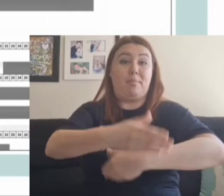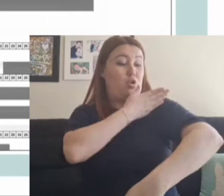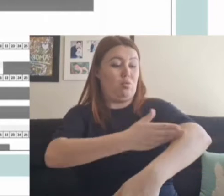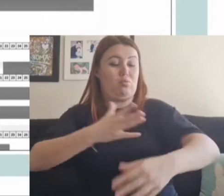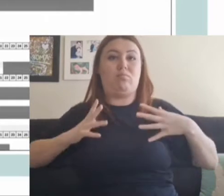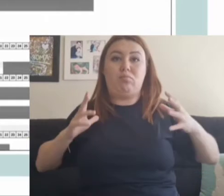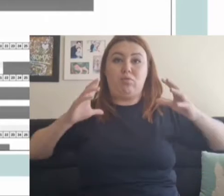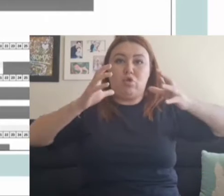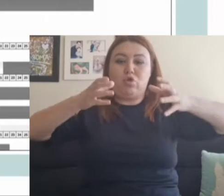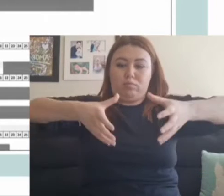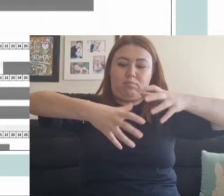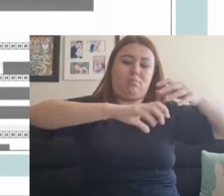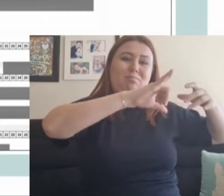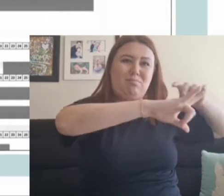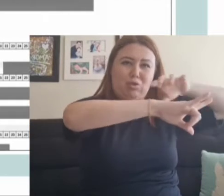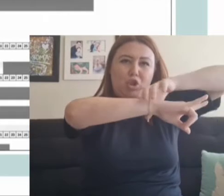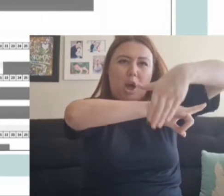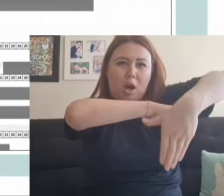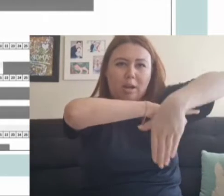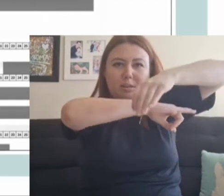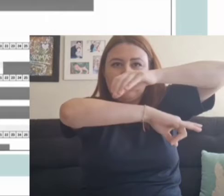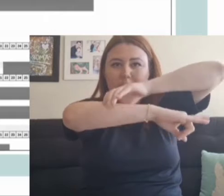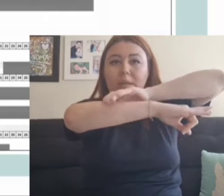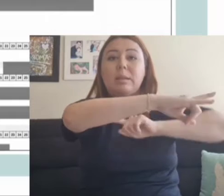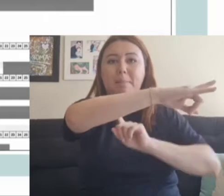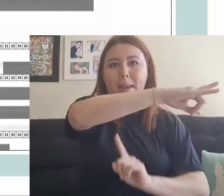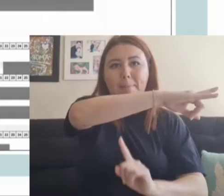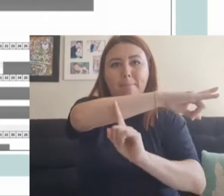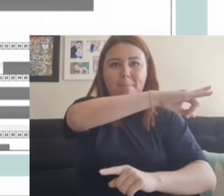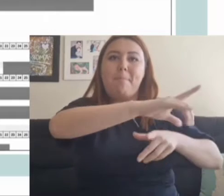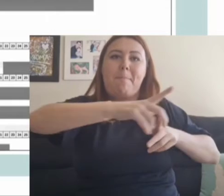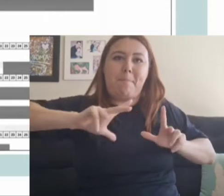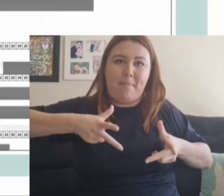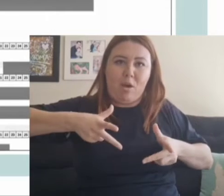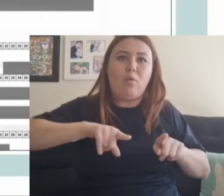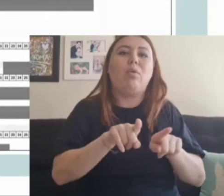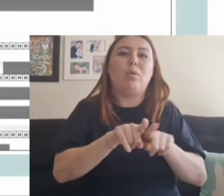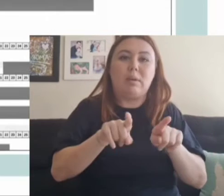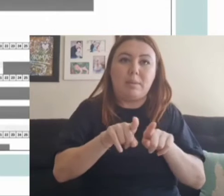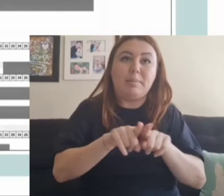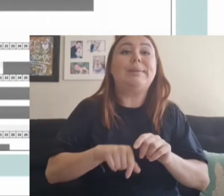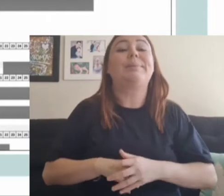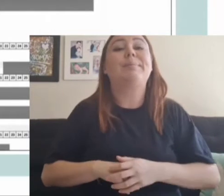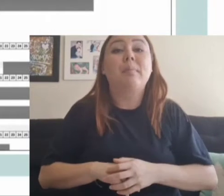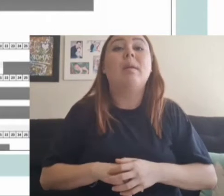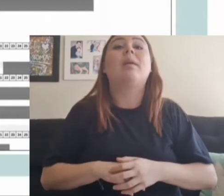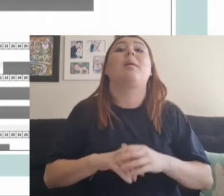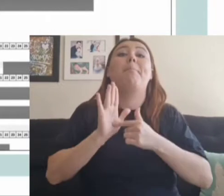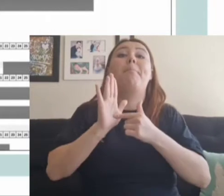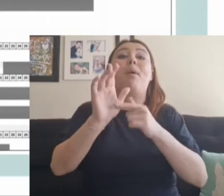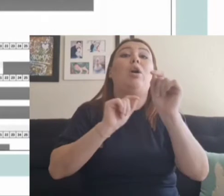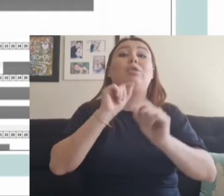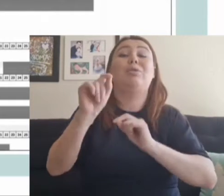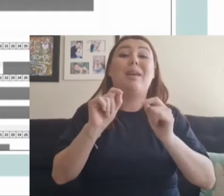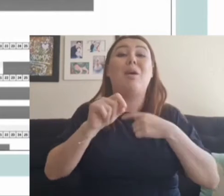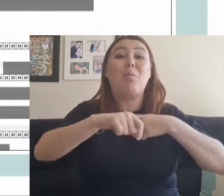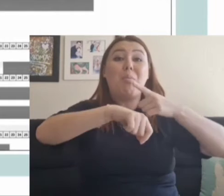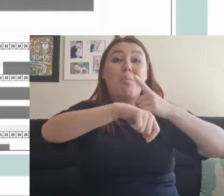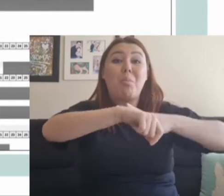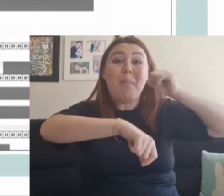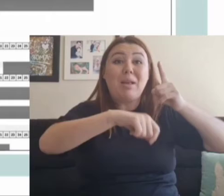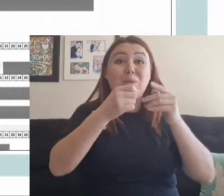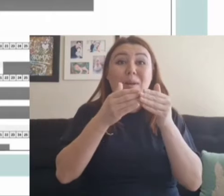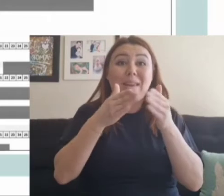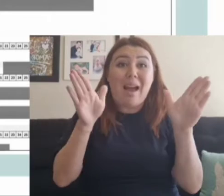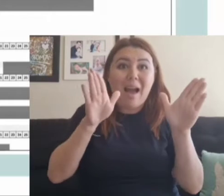as barras mostram o momento de abertura e o momento de fechamento dos centros de ossificação para cada um dos ossos. E essas tabelas trazem